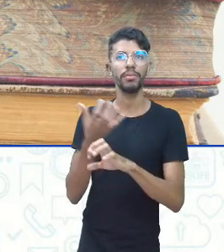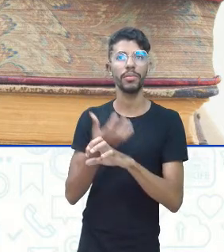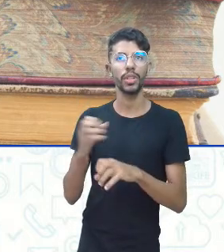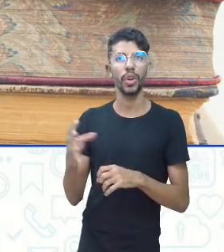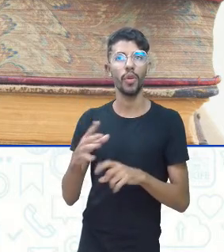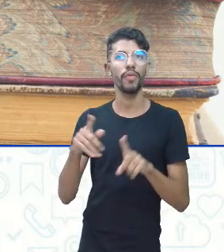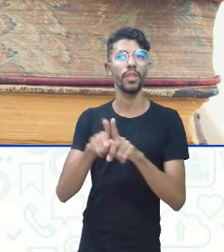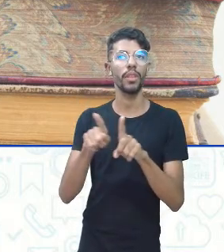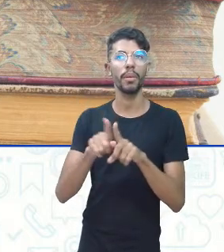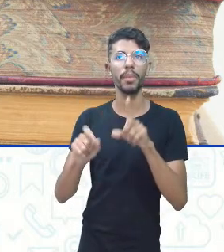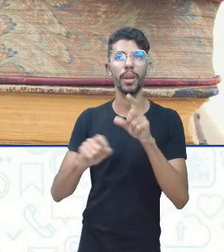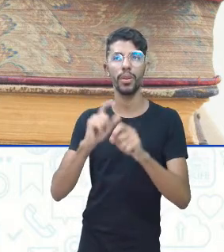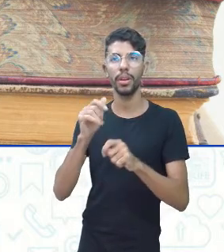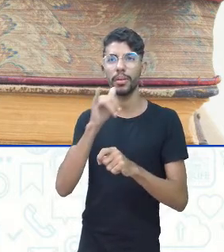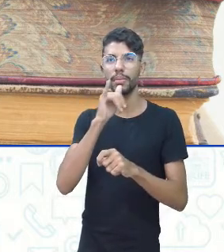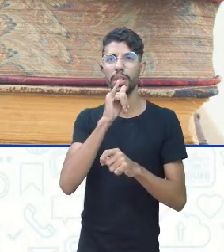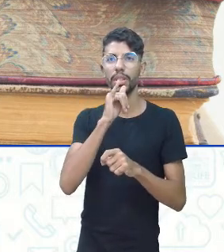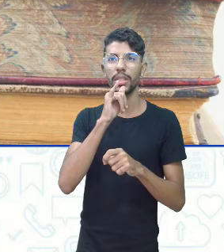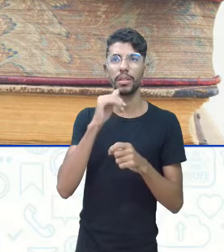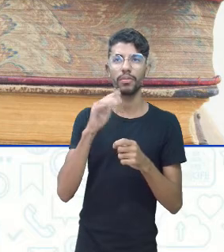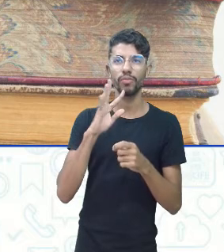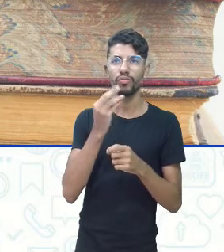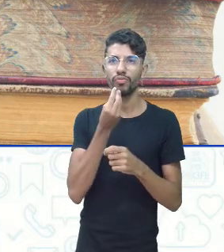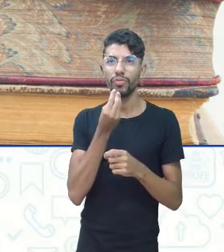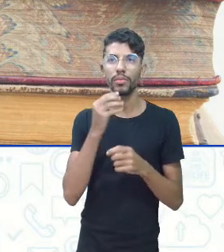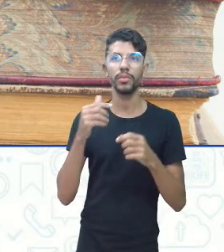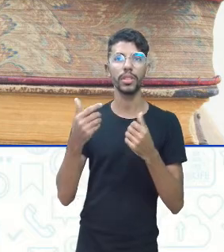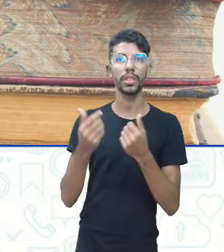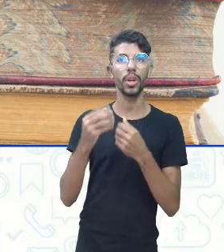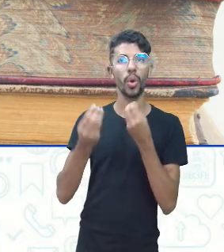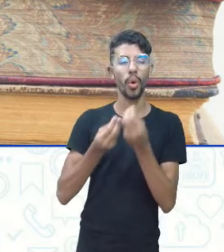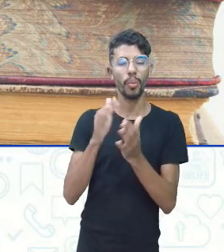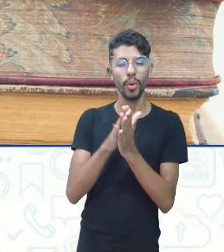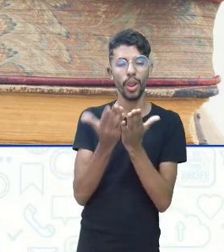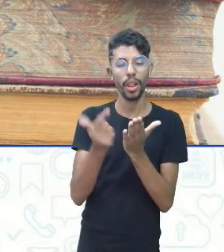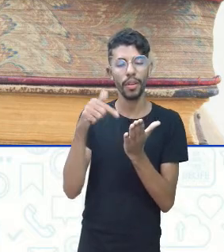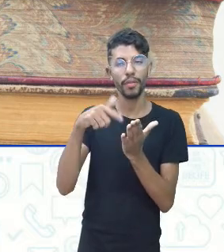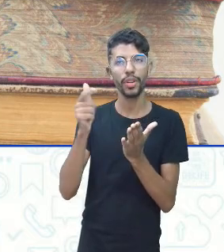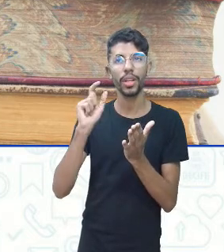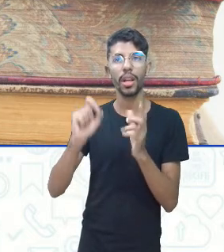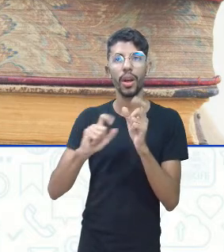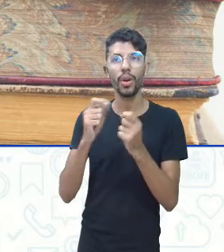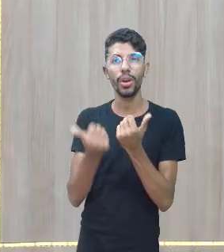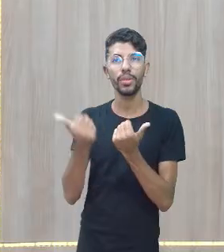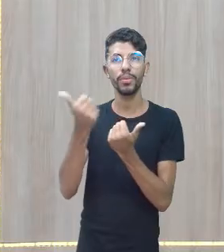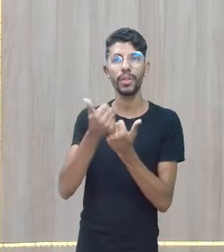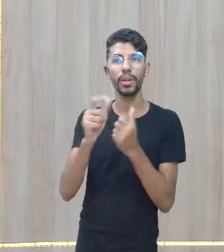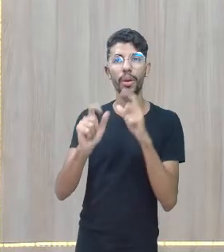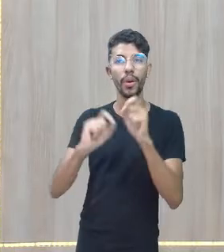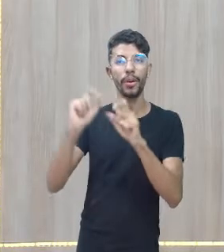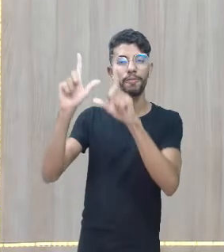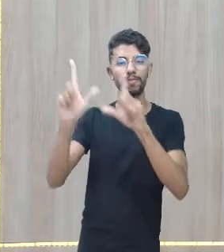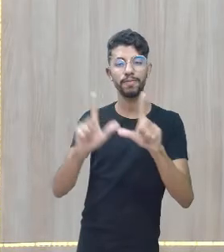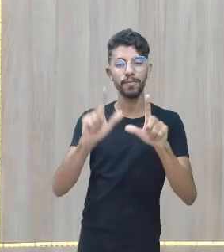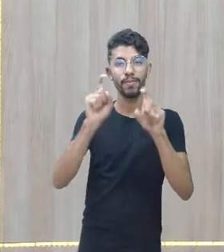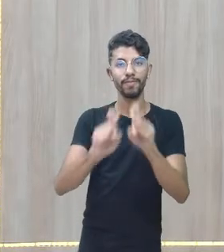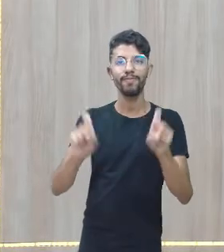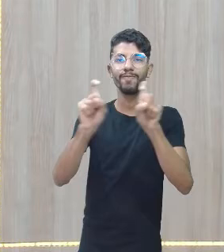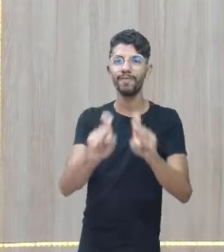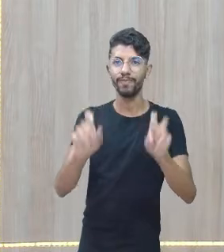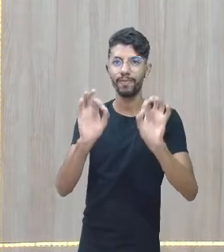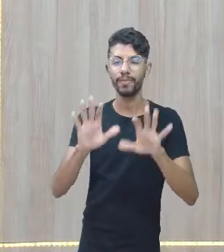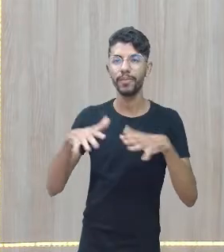papel são substituídas por sucessivas telas de computador. Então, aqui, nesse caso específico, em que os